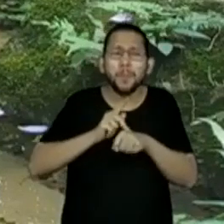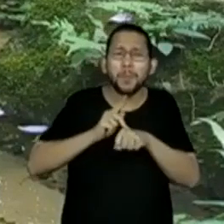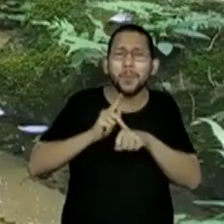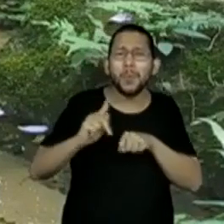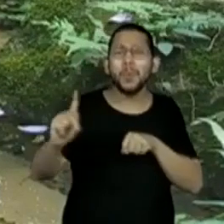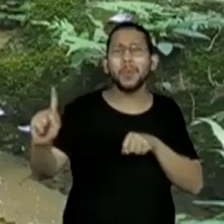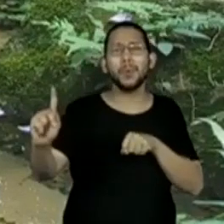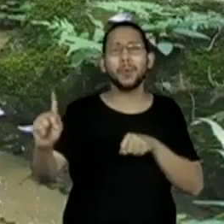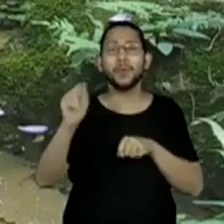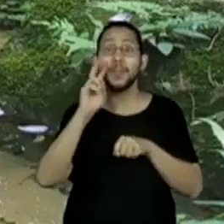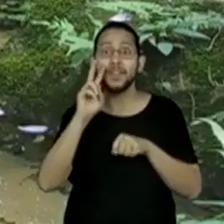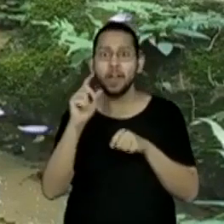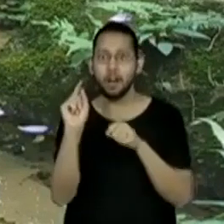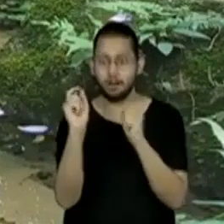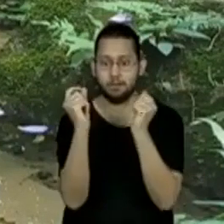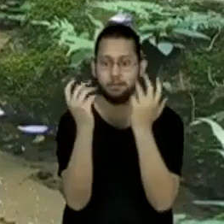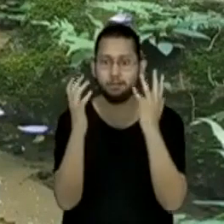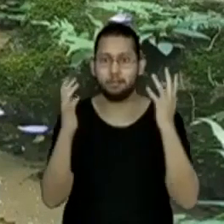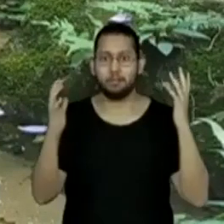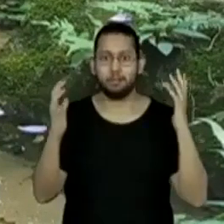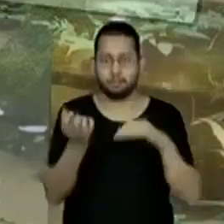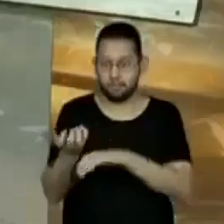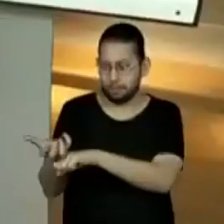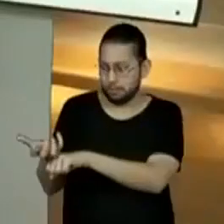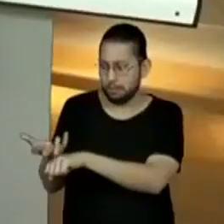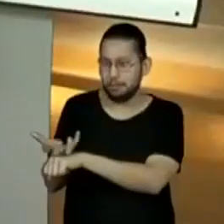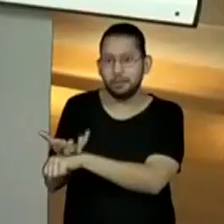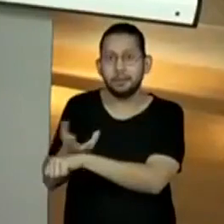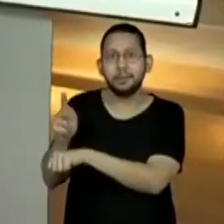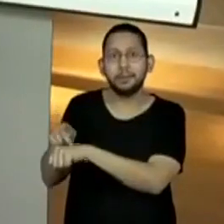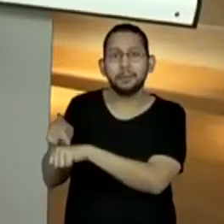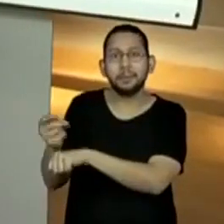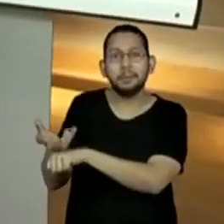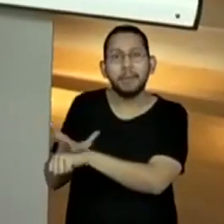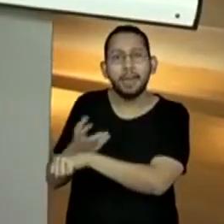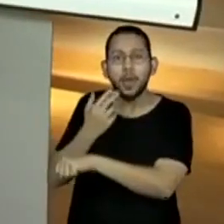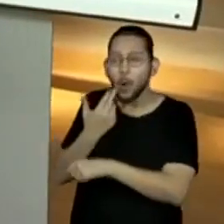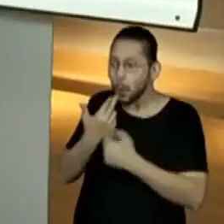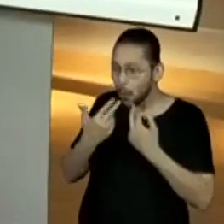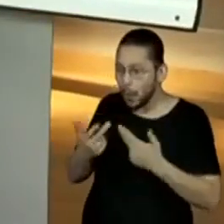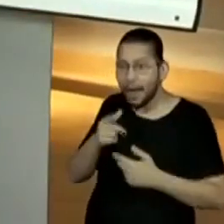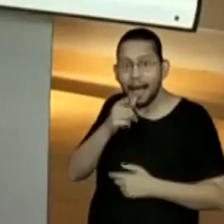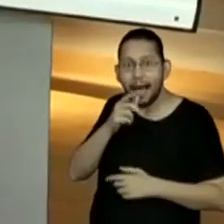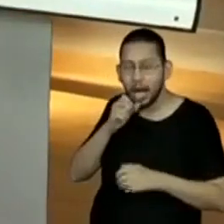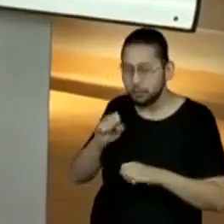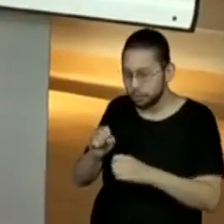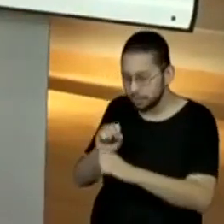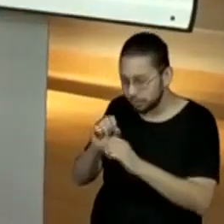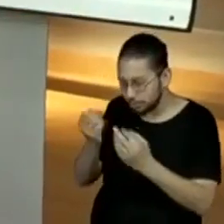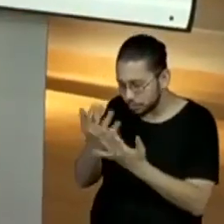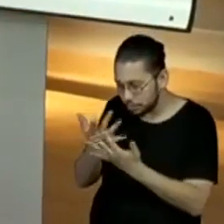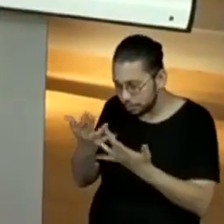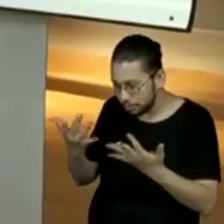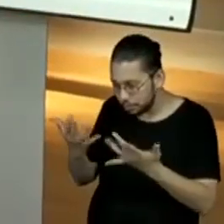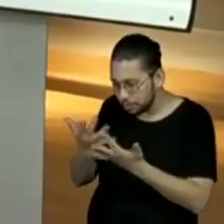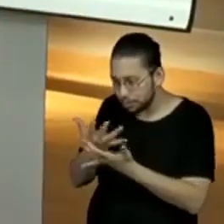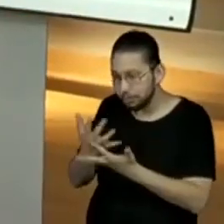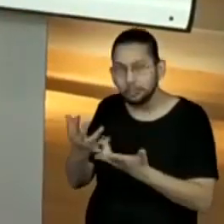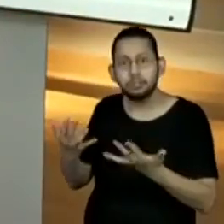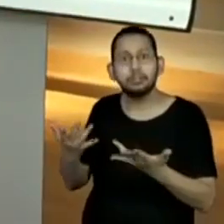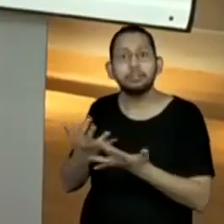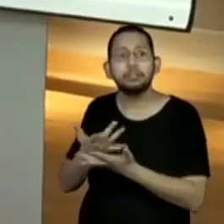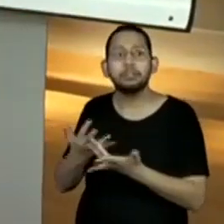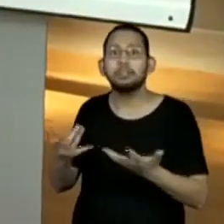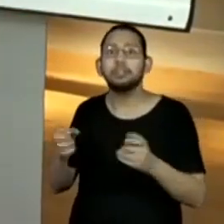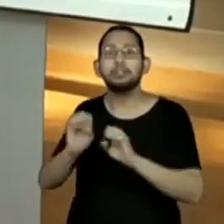olha a vegetação, olha a cor, olha a pureza da água. Agora, vamos pensar assim de